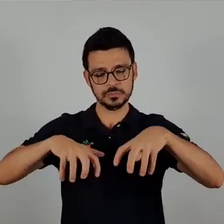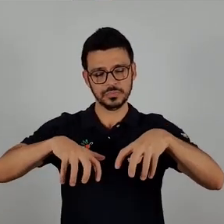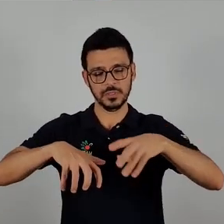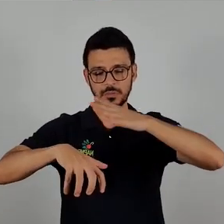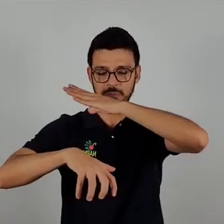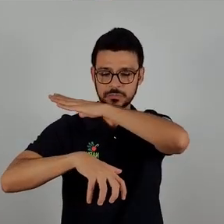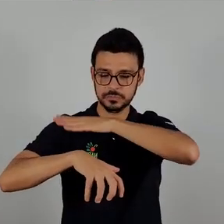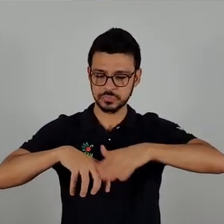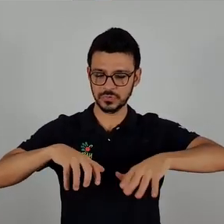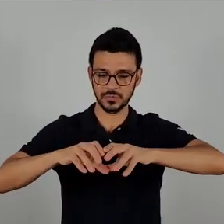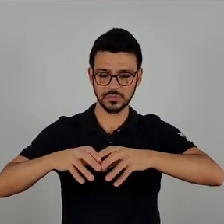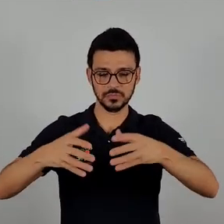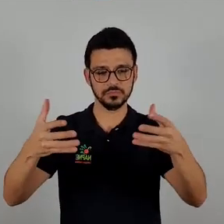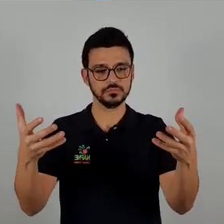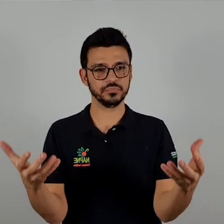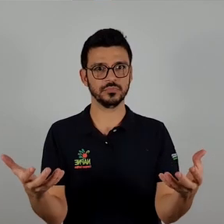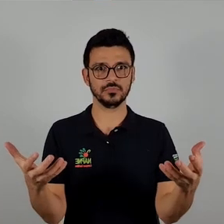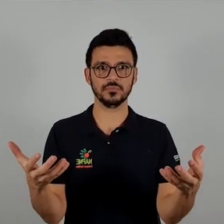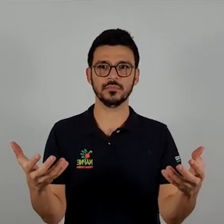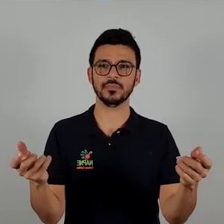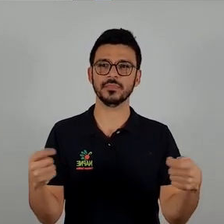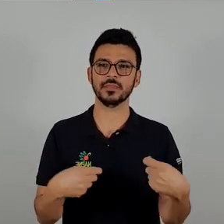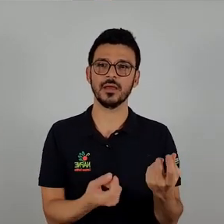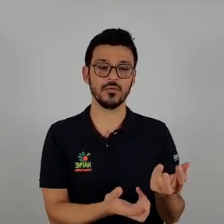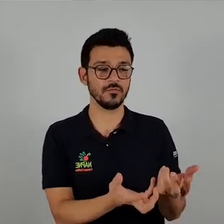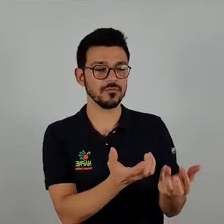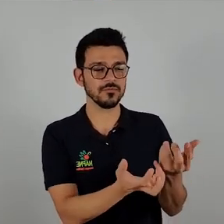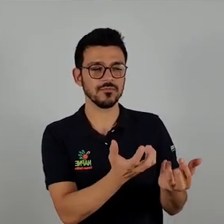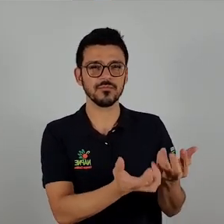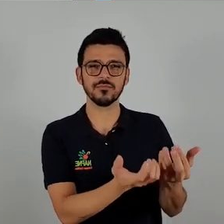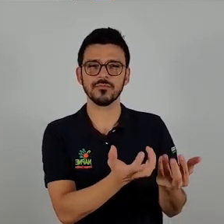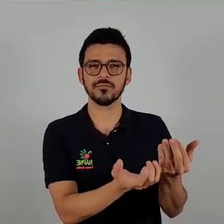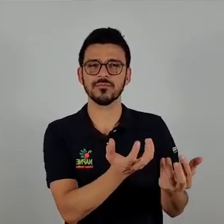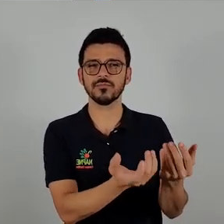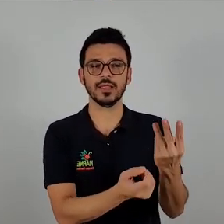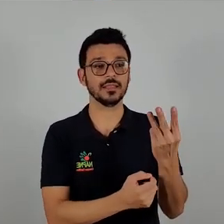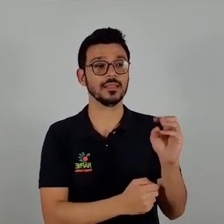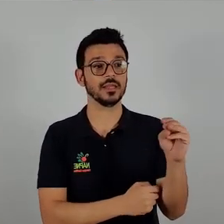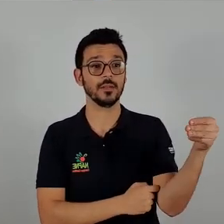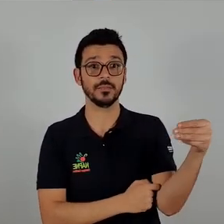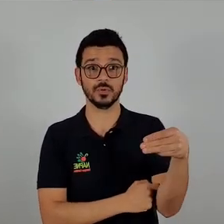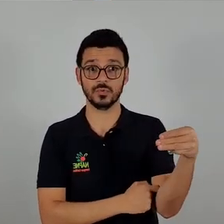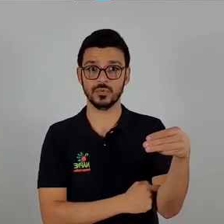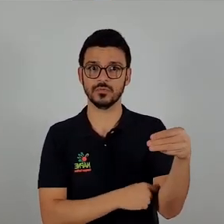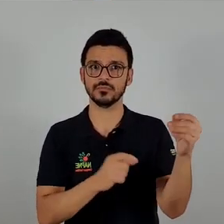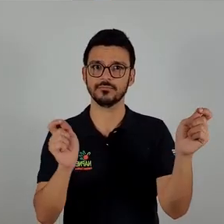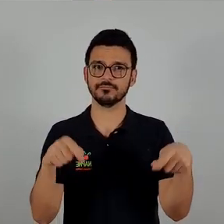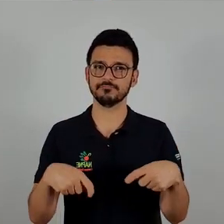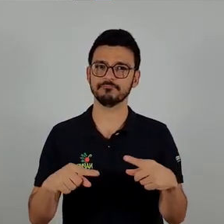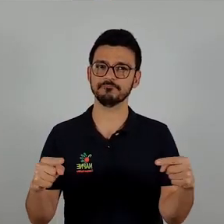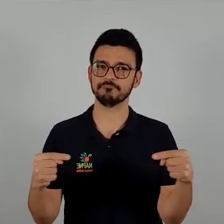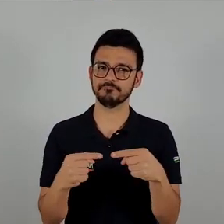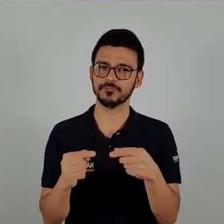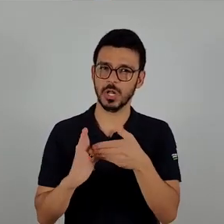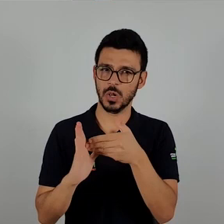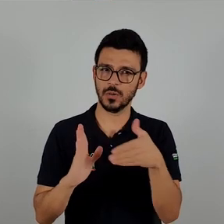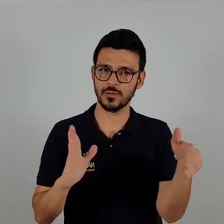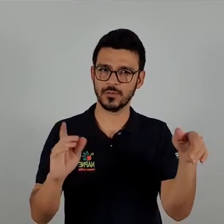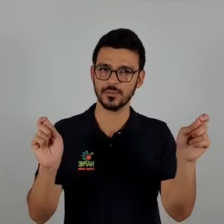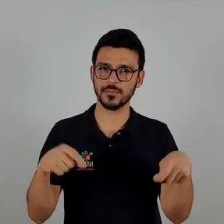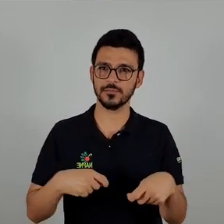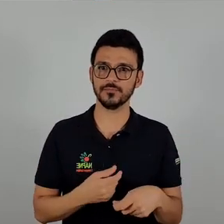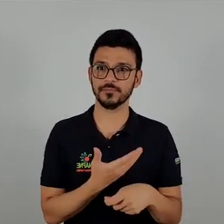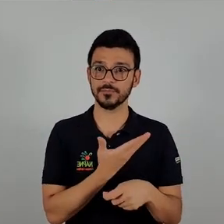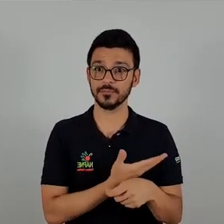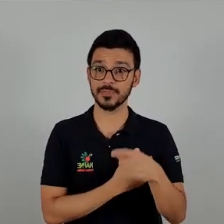fosse uma rodela, ela já não vai ter esse efeito. Vai ter uma coisa totalmente diferente. E se eu não ferver 30 minutos, fizer uma infusão, ela